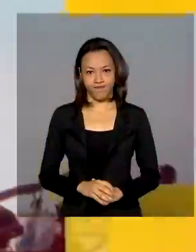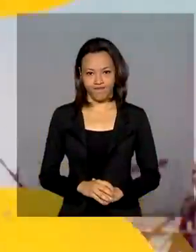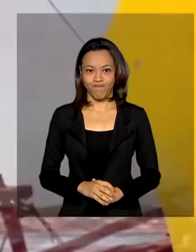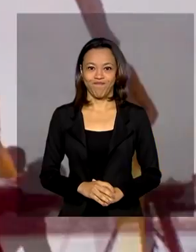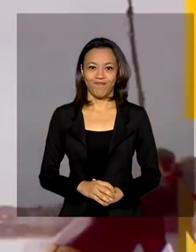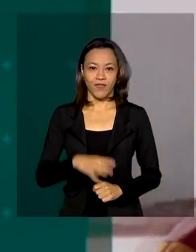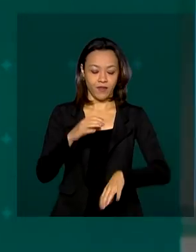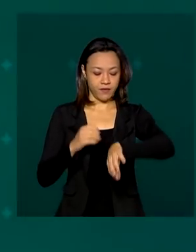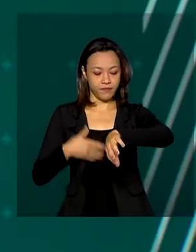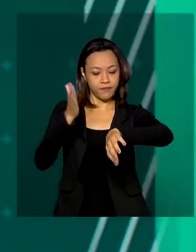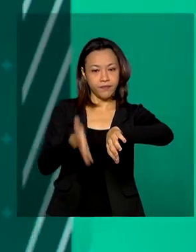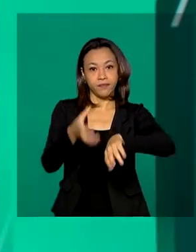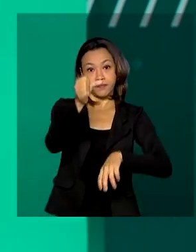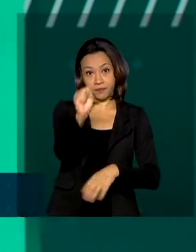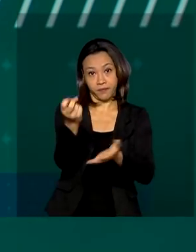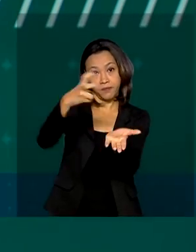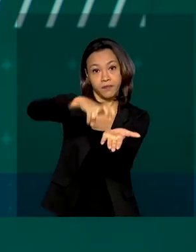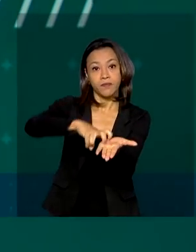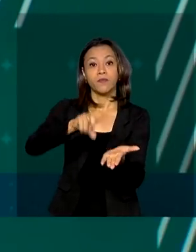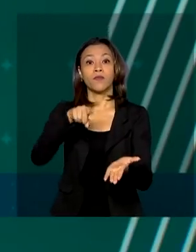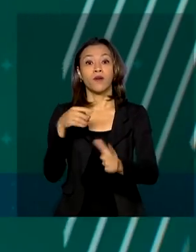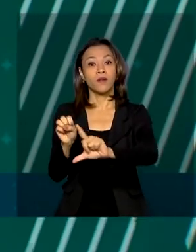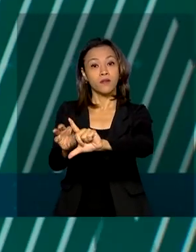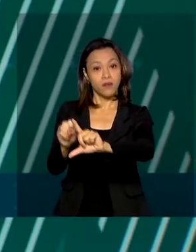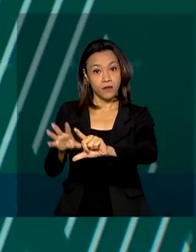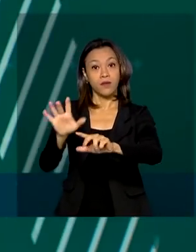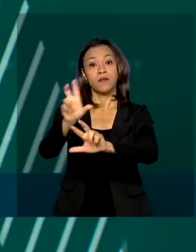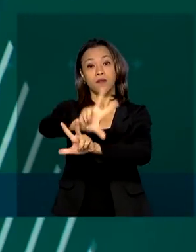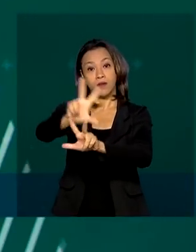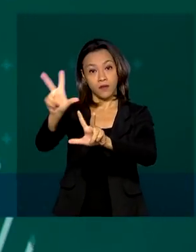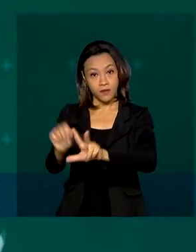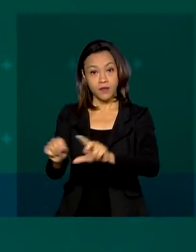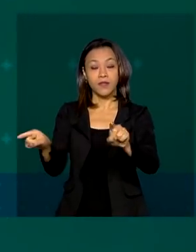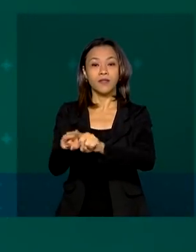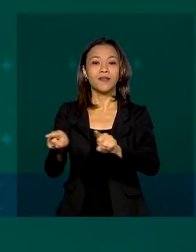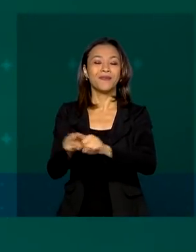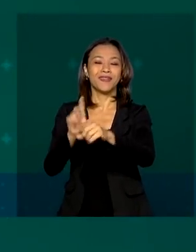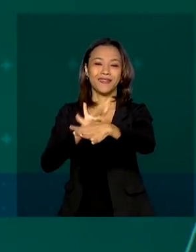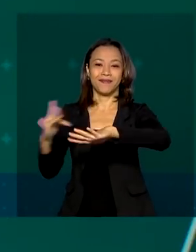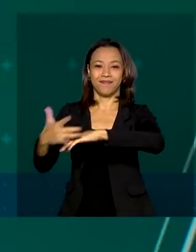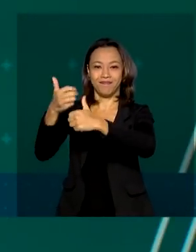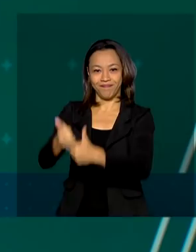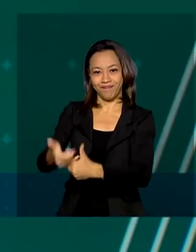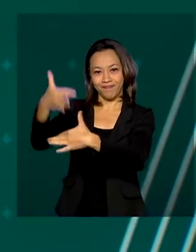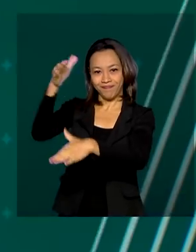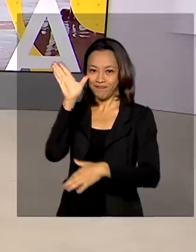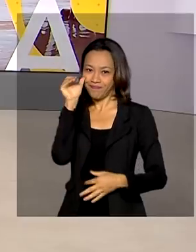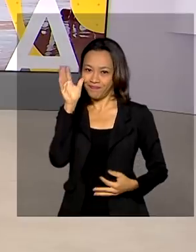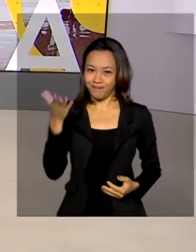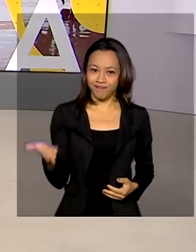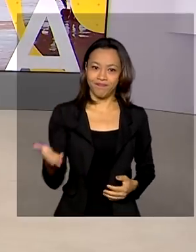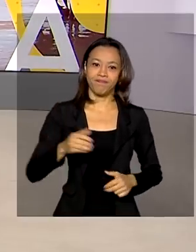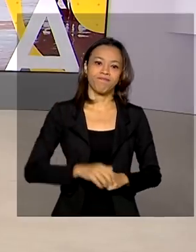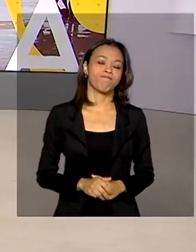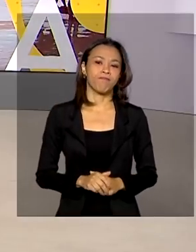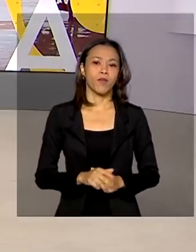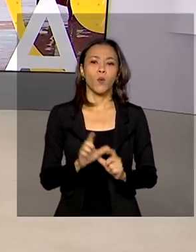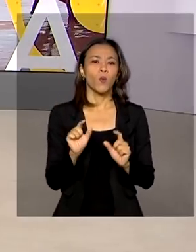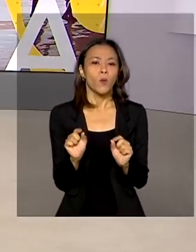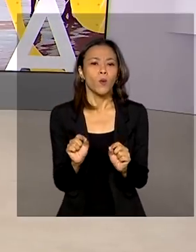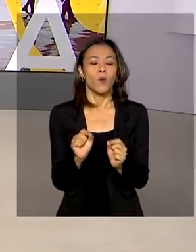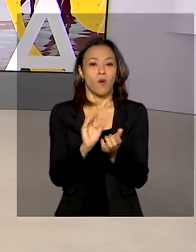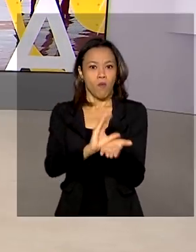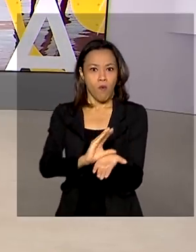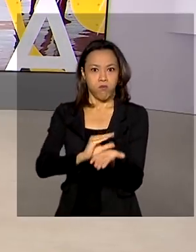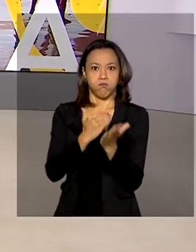já são 8 horas da manhã nós estamos ao vivo pela TV Brasil e também nas nossas redes sociais o aumento